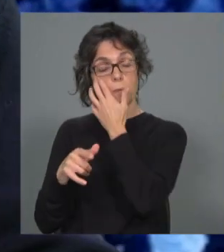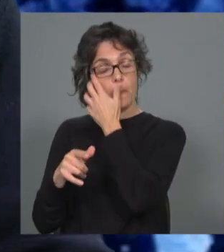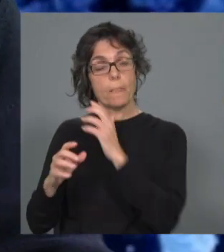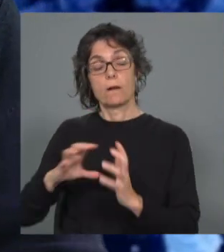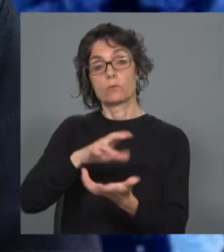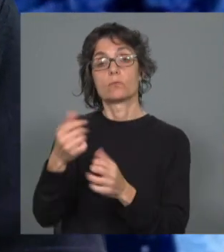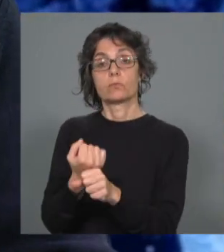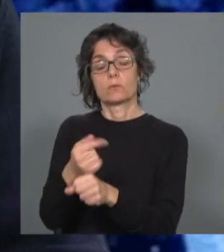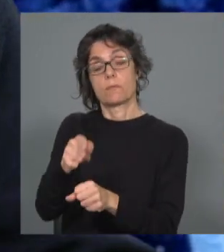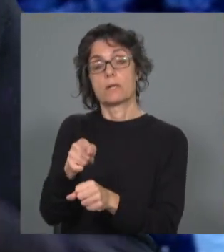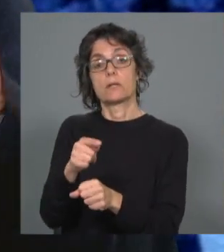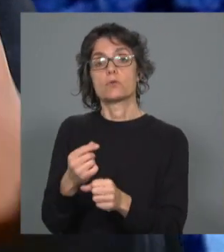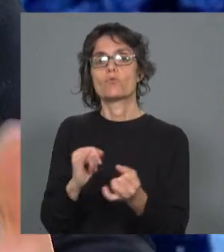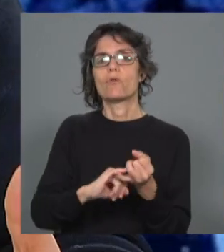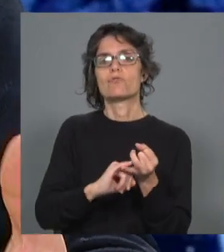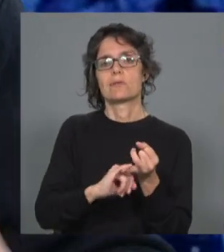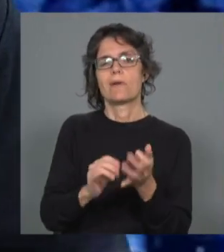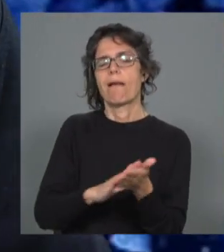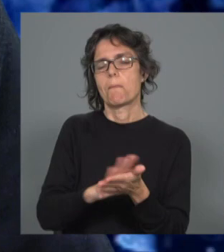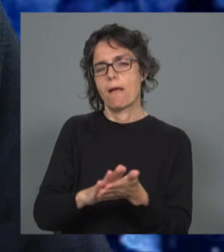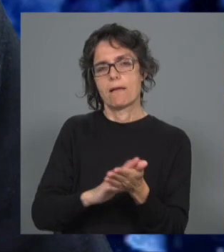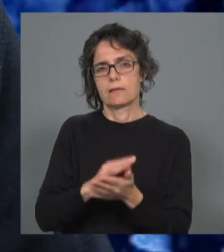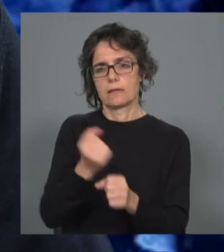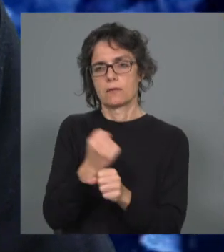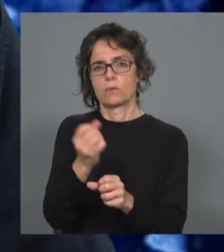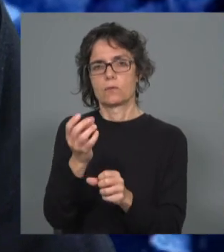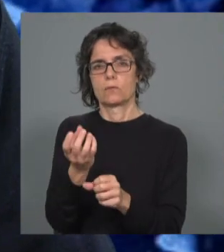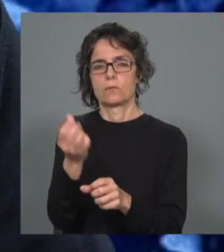dos trabalhadores para promover essa